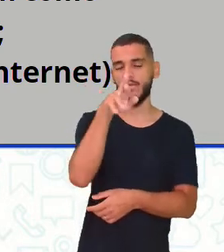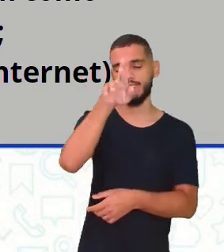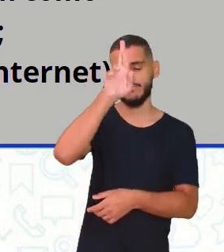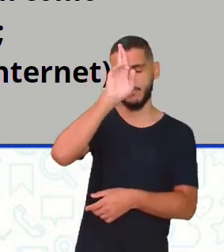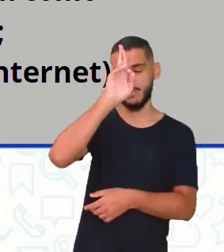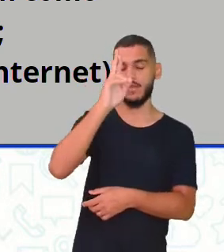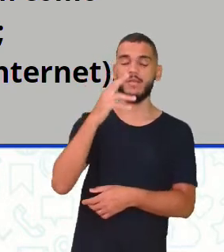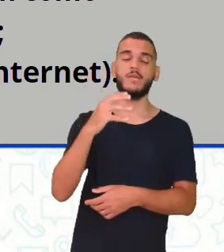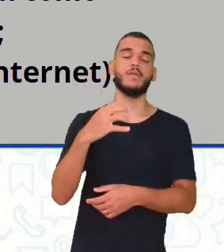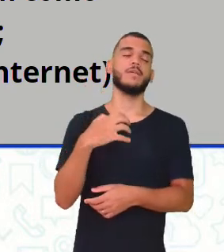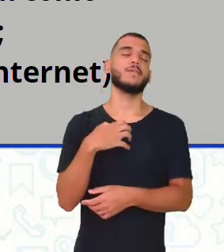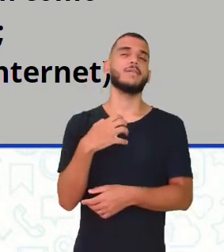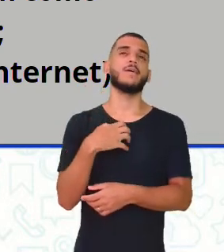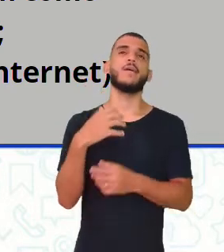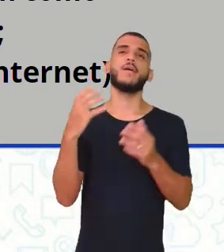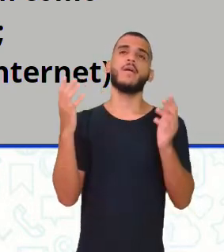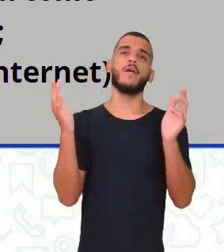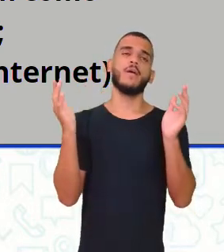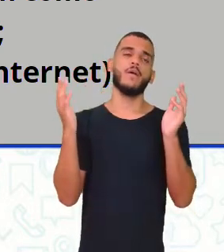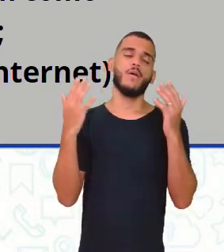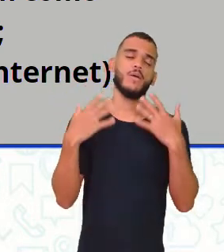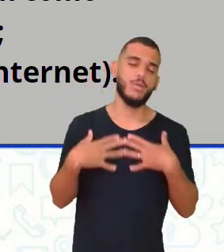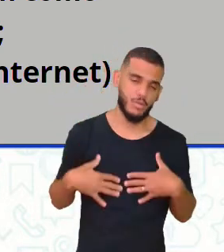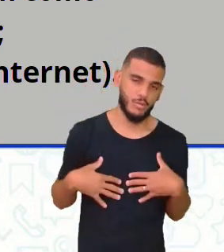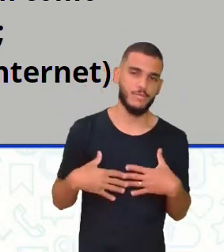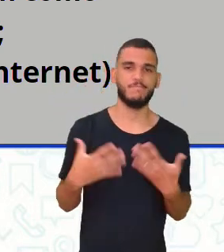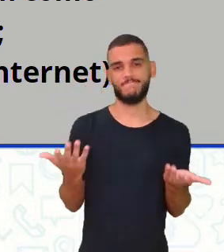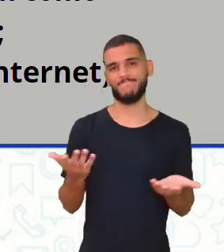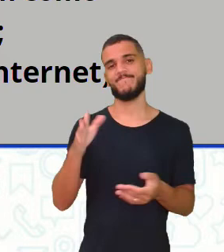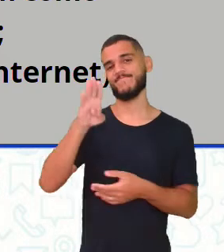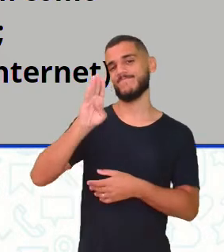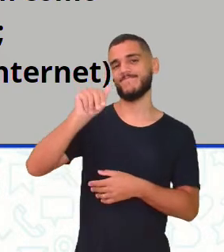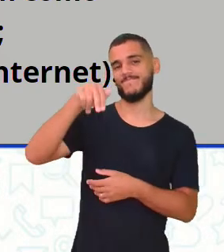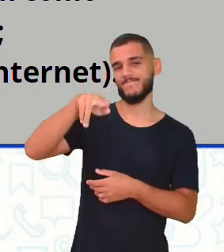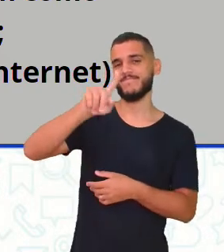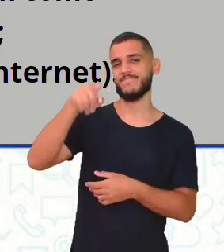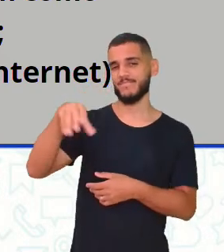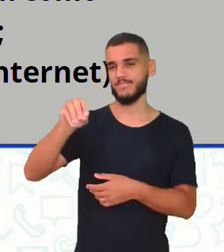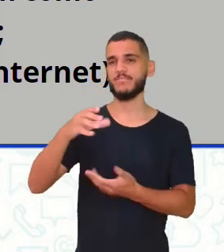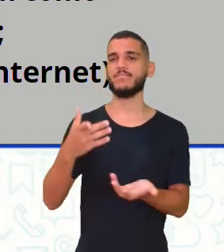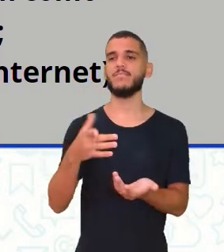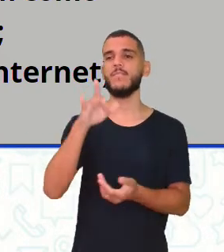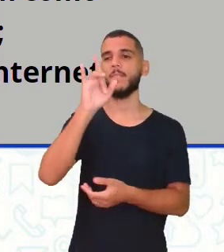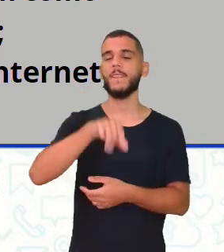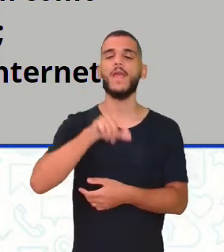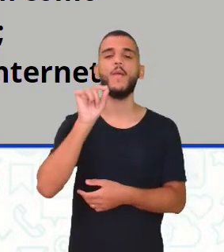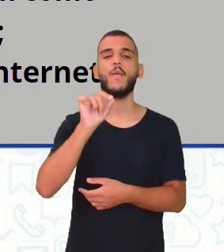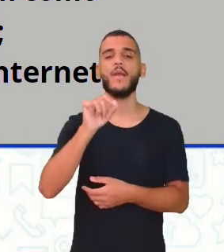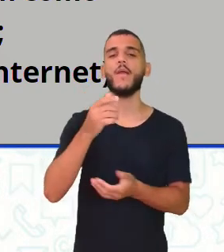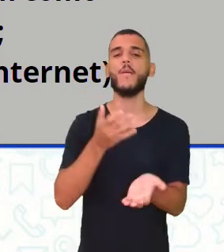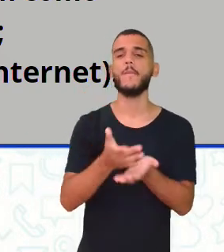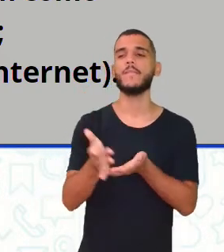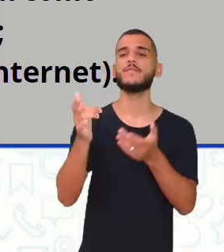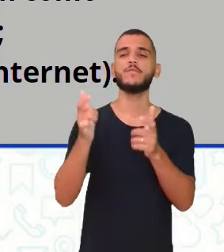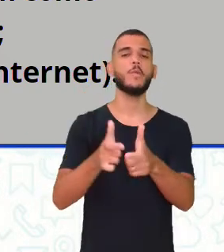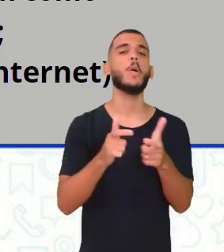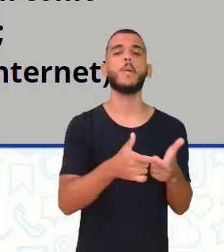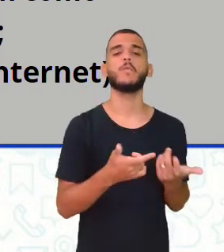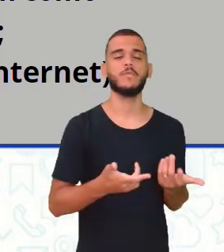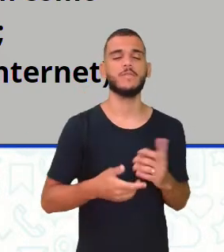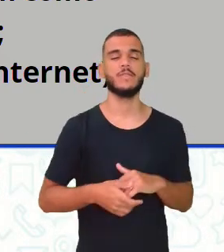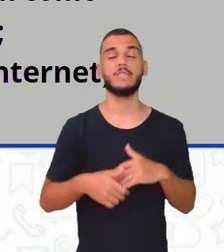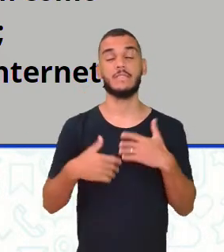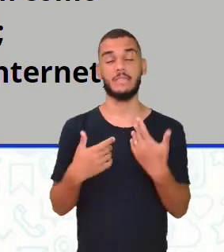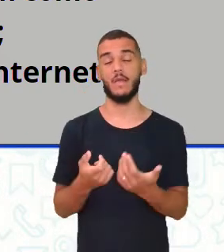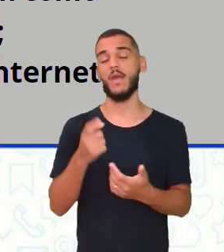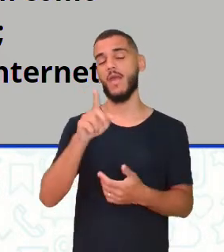banzo. E aí, já ouviram essa expressão? Qual a origem dessa palavra? Será que ela é uma